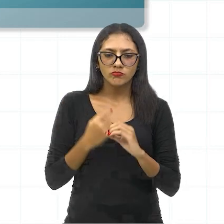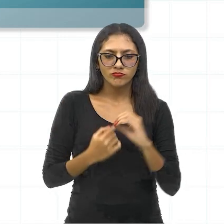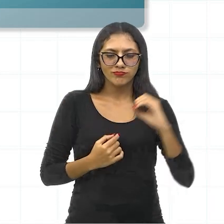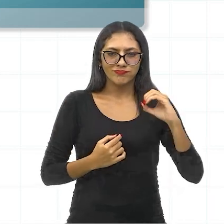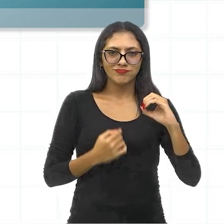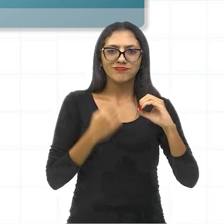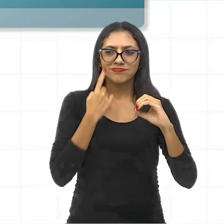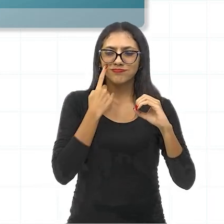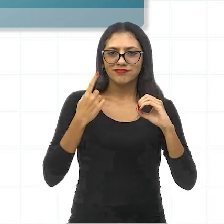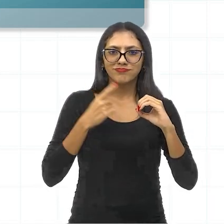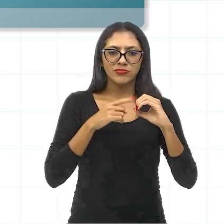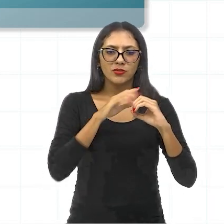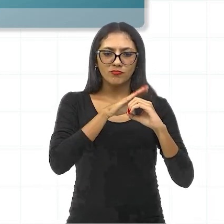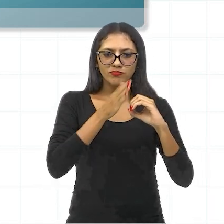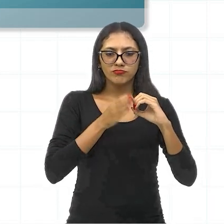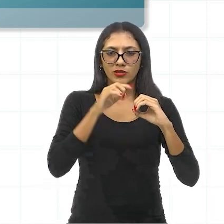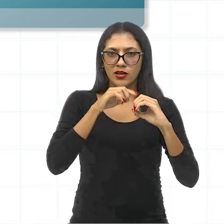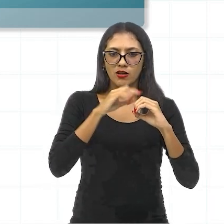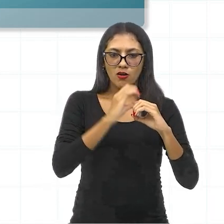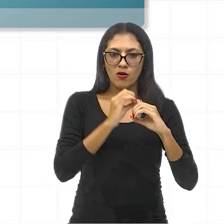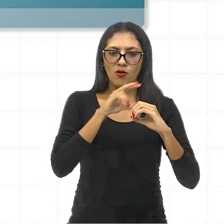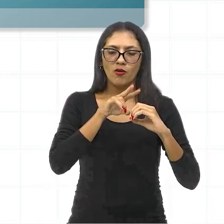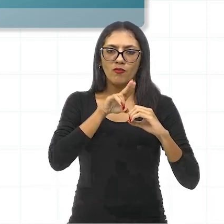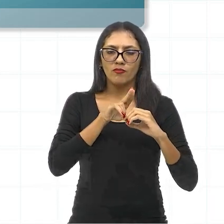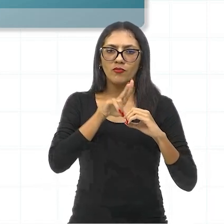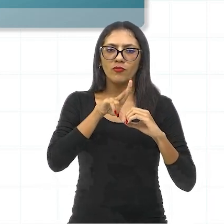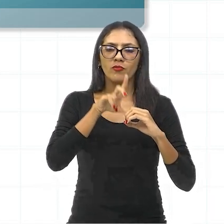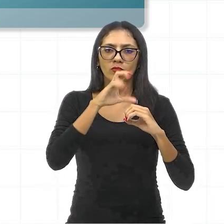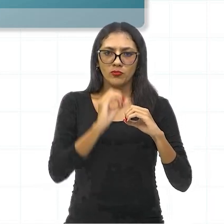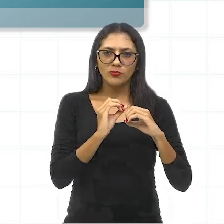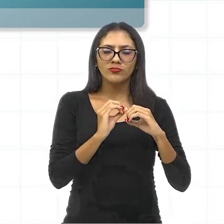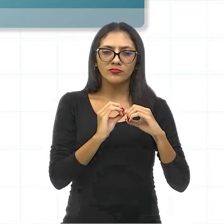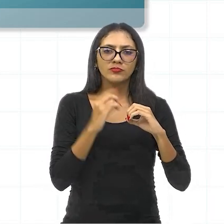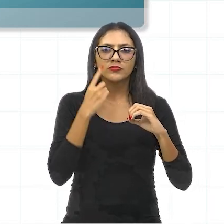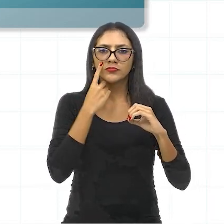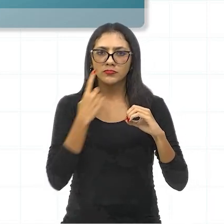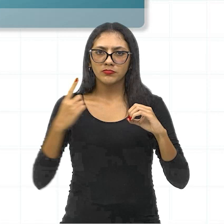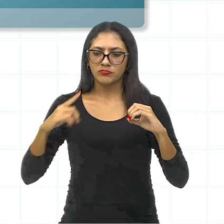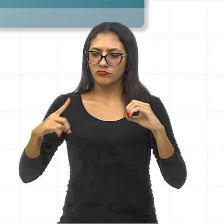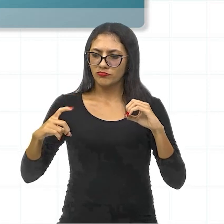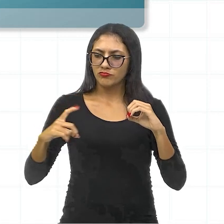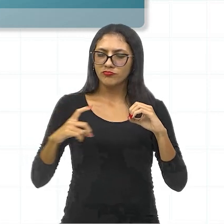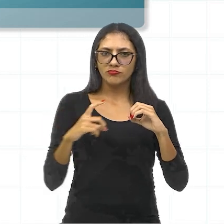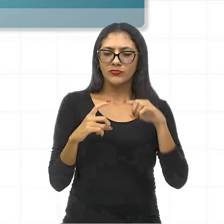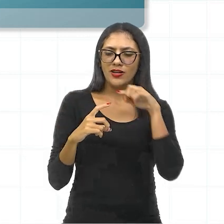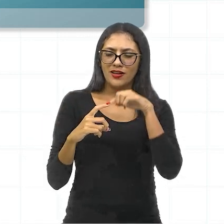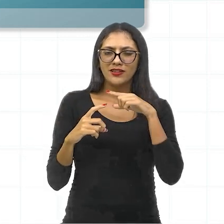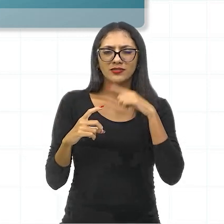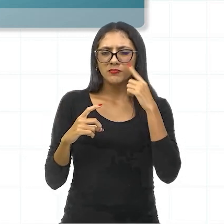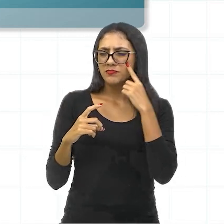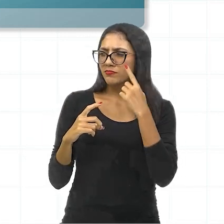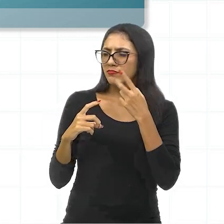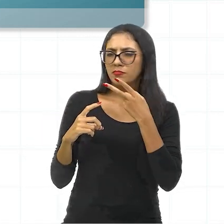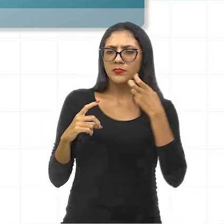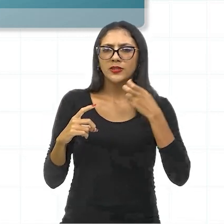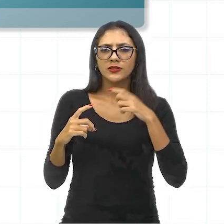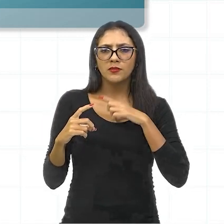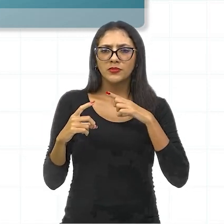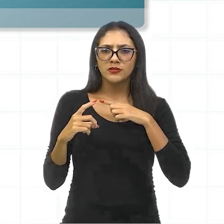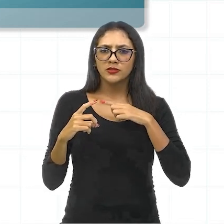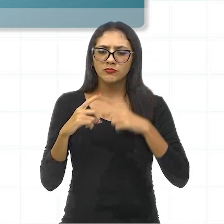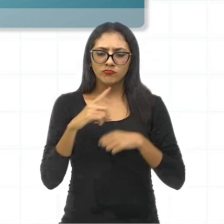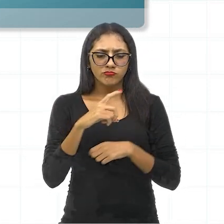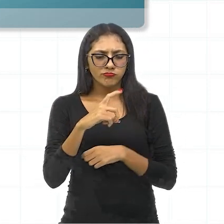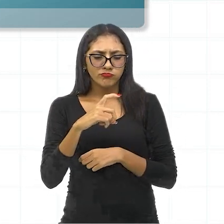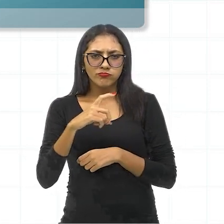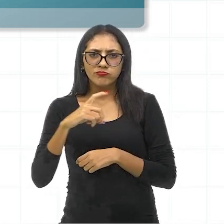Você observa aí os espermatozoides, que nós já sabemos que ele tem essa característica, né? Uma célula que tem essa estrutura locomotora, né? Que é uma espécie